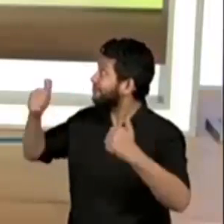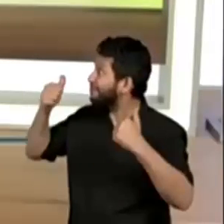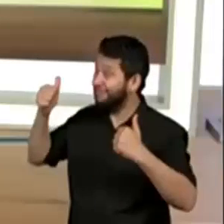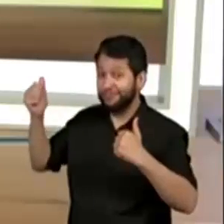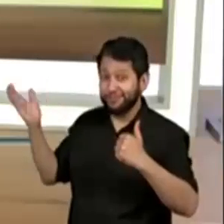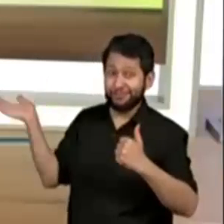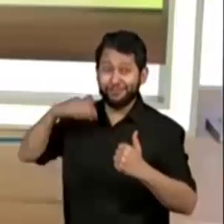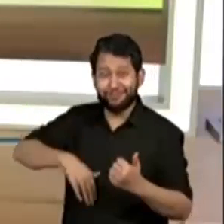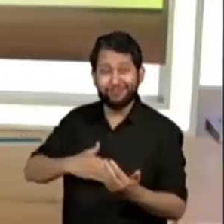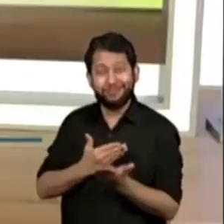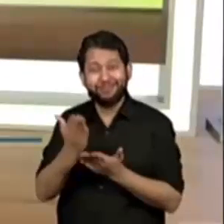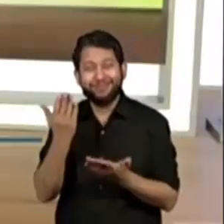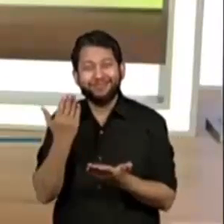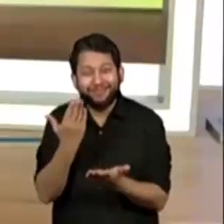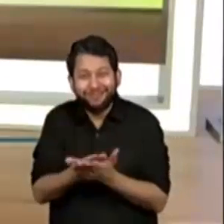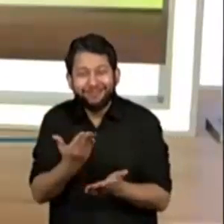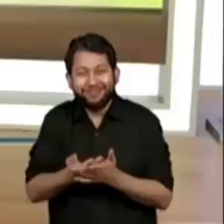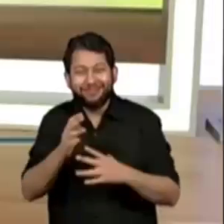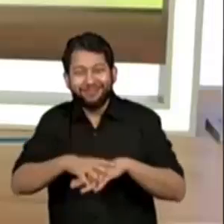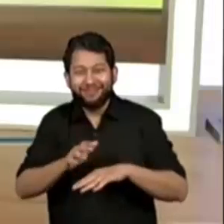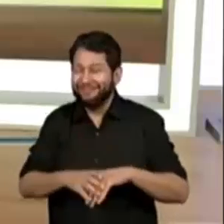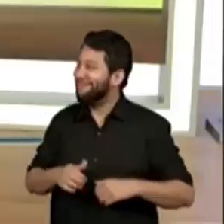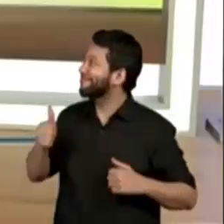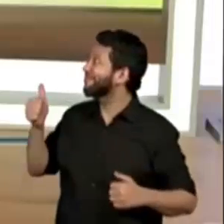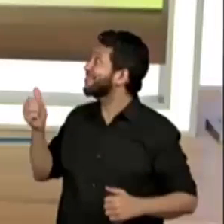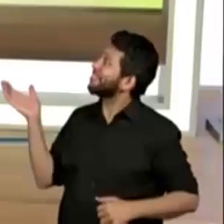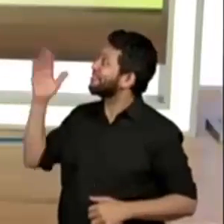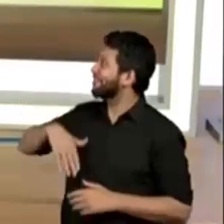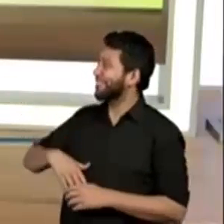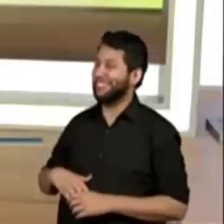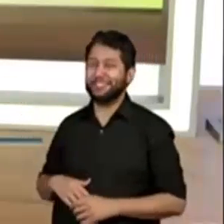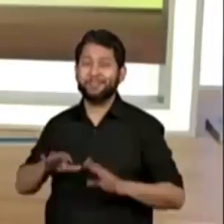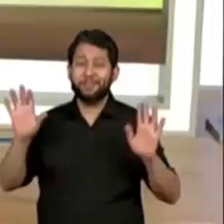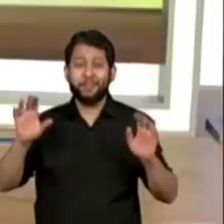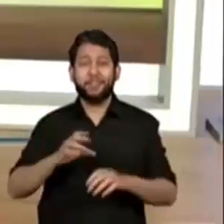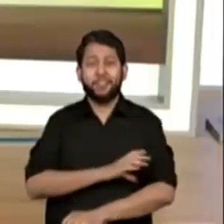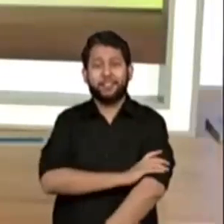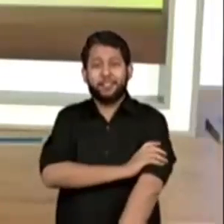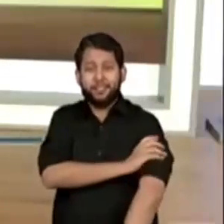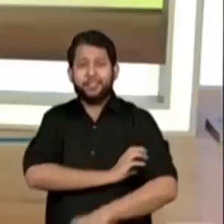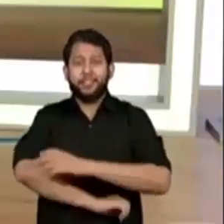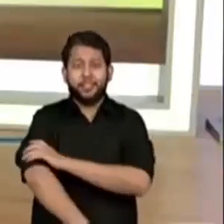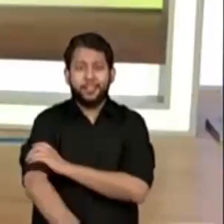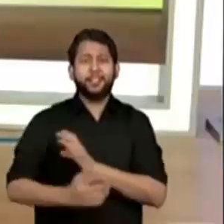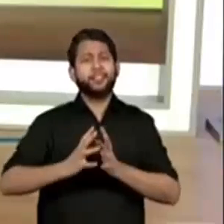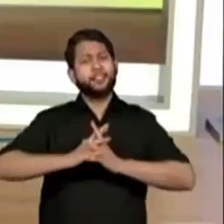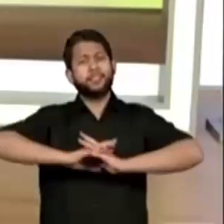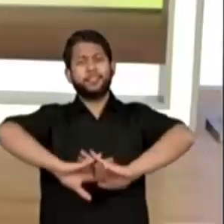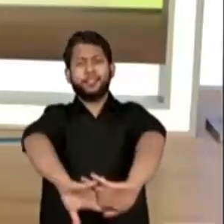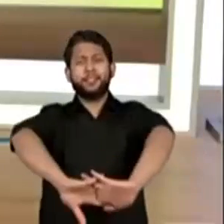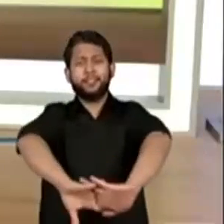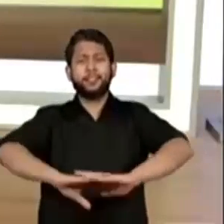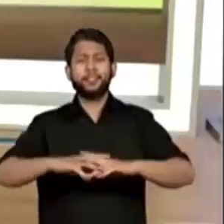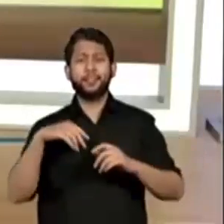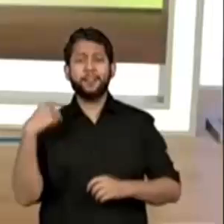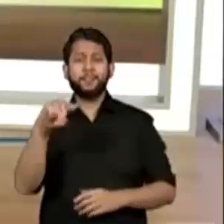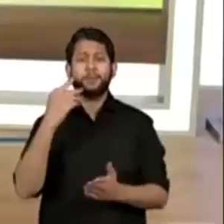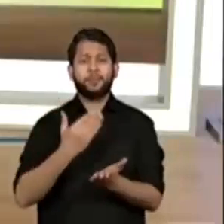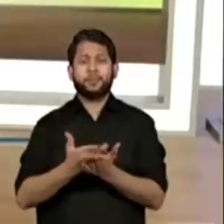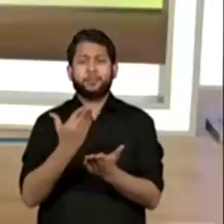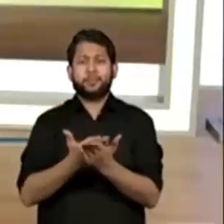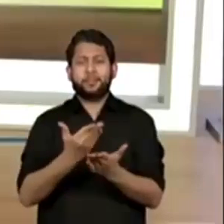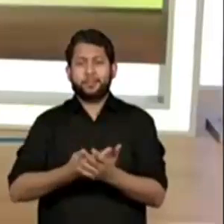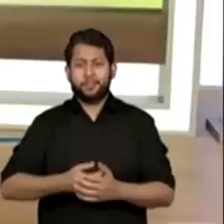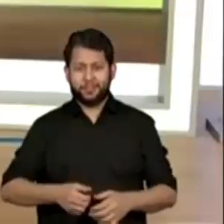Olha, tá arregaçando as mangas, quero ver, hein? Então, bora trabalhar. Já que ele arregaçou as mangas, ó, bora trabalhar, vamos lá? Então,